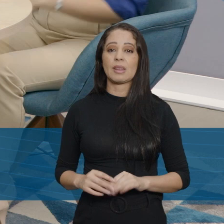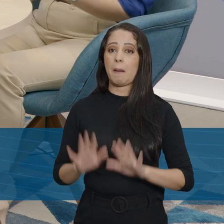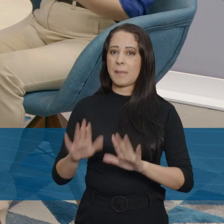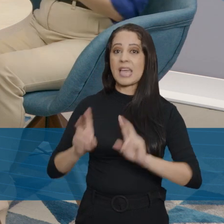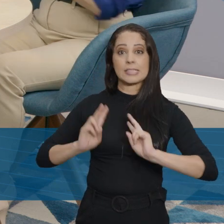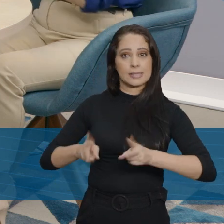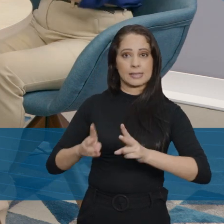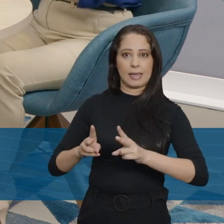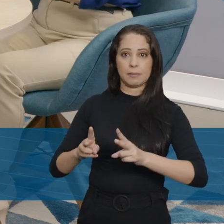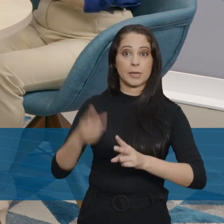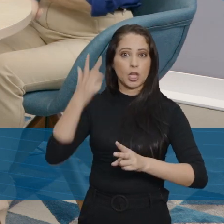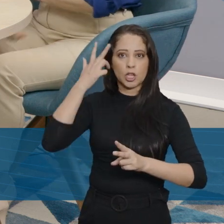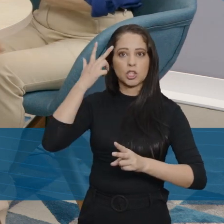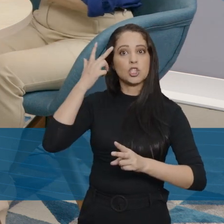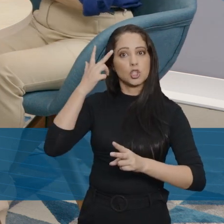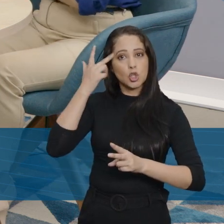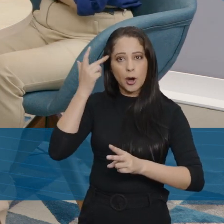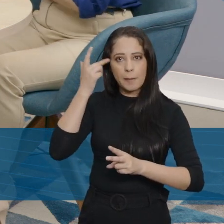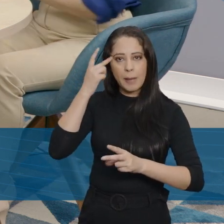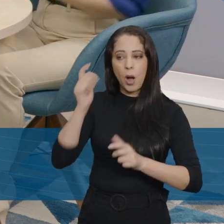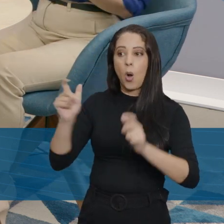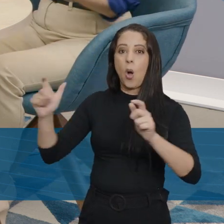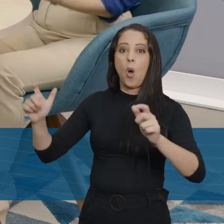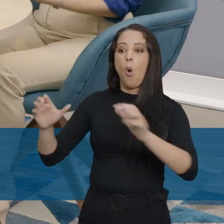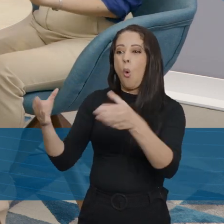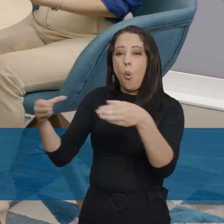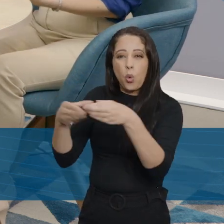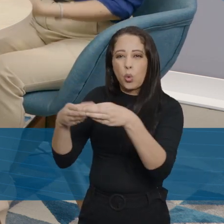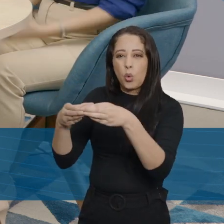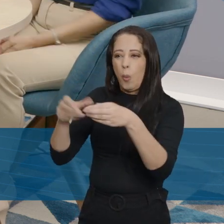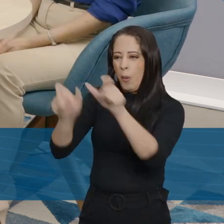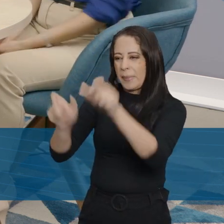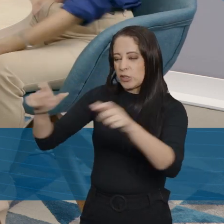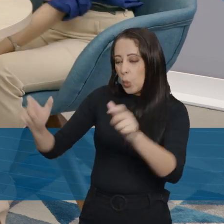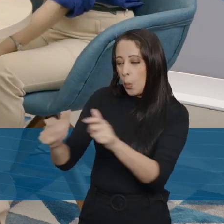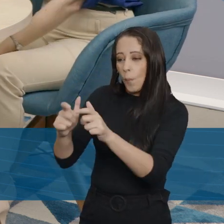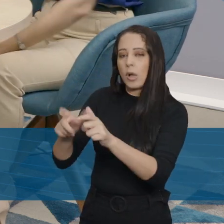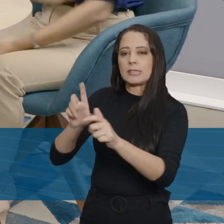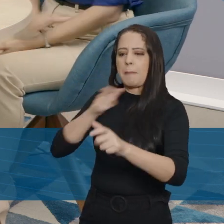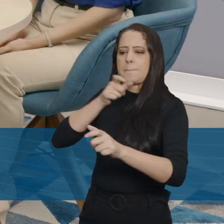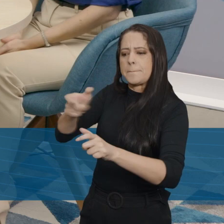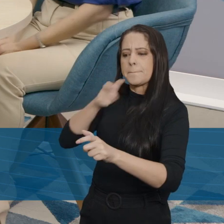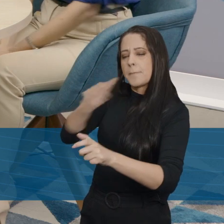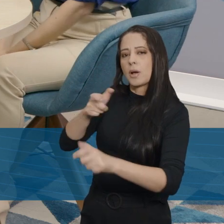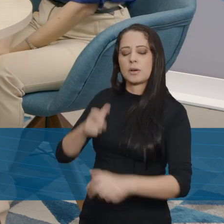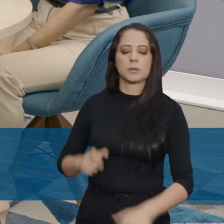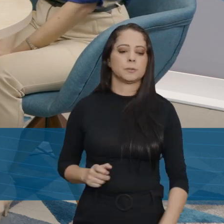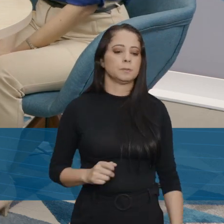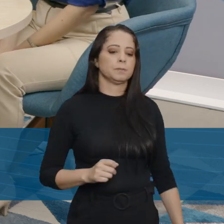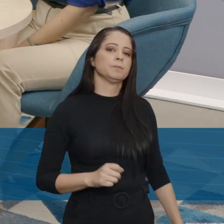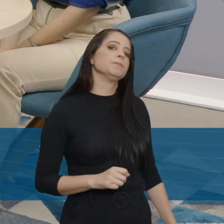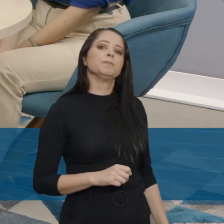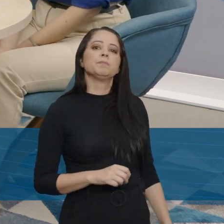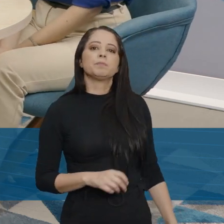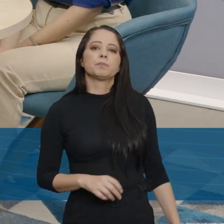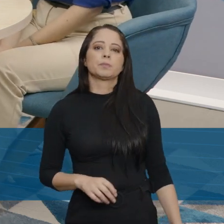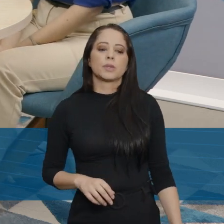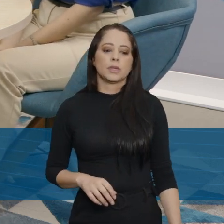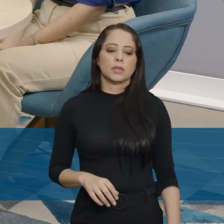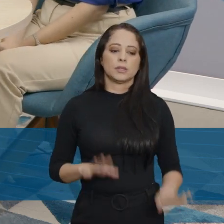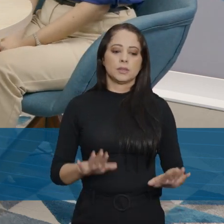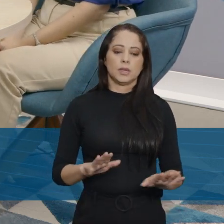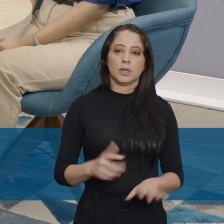originando, mas as minorias, elas costumam ser bastante atacadas. Né? E a gente falando sobre isso, então, só pra